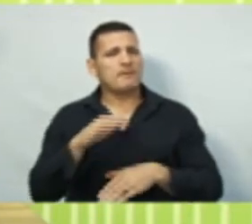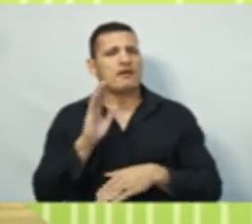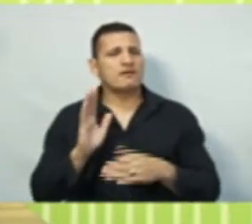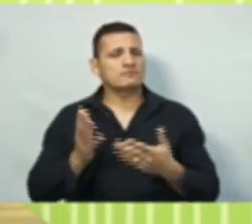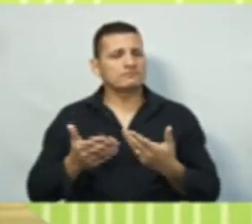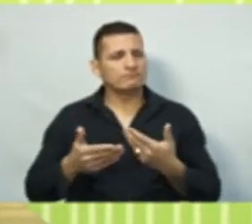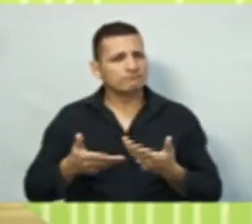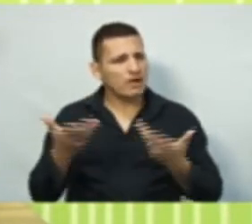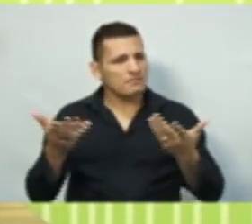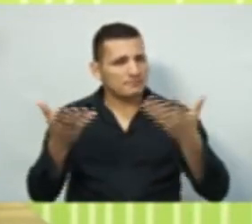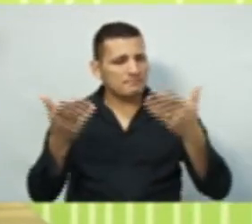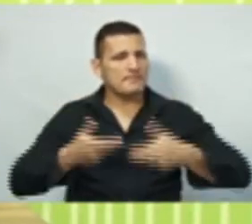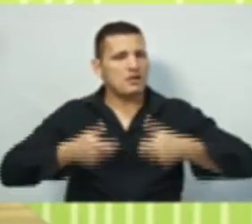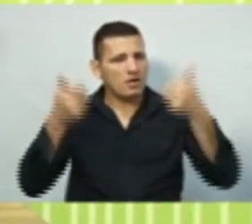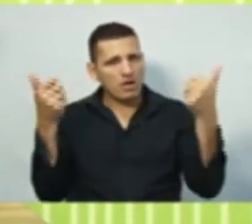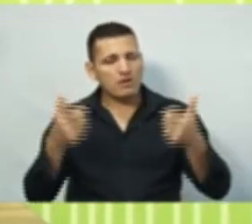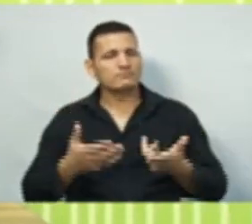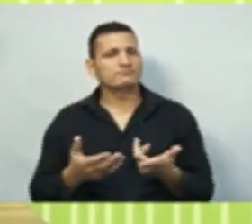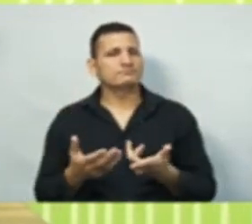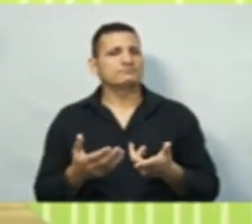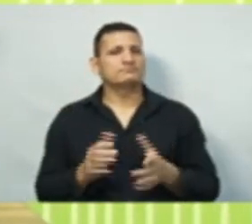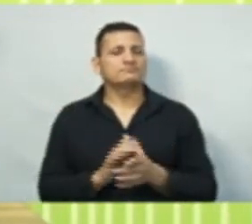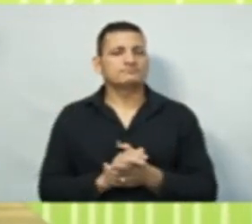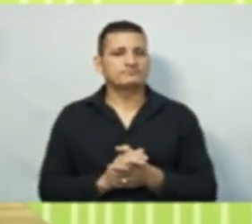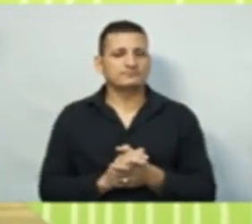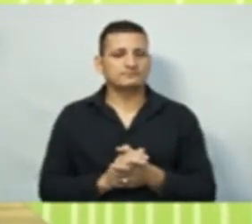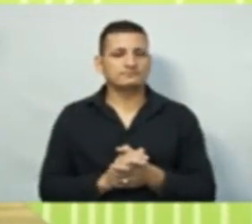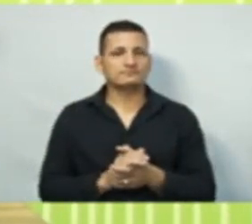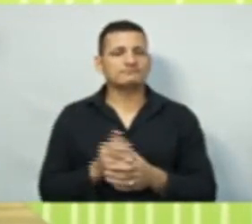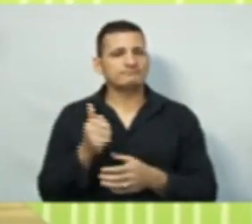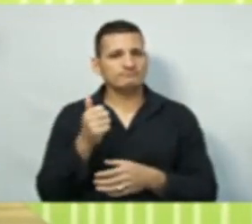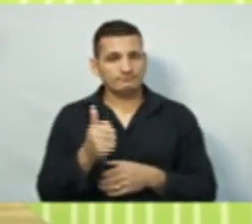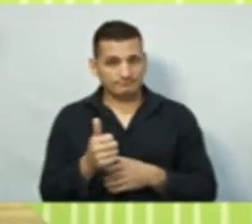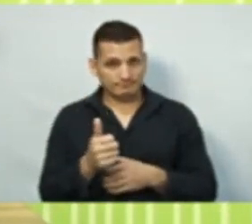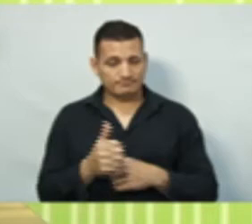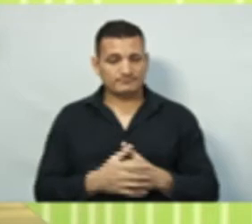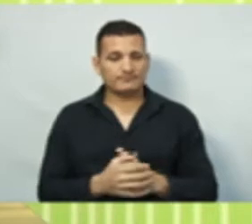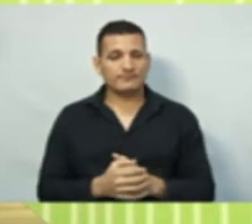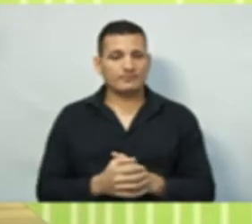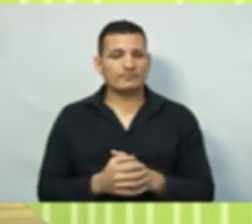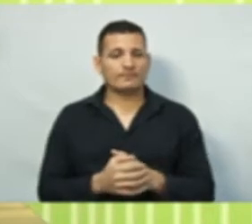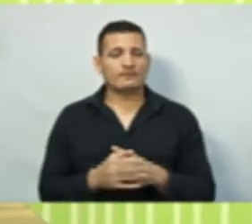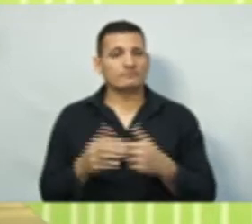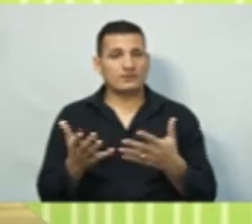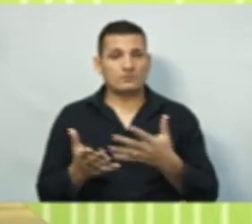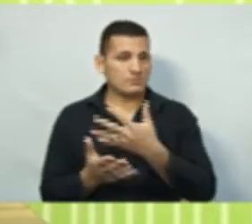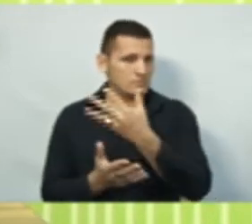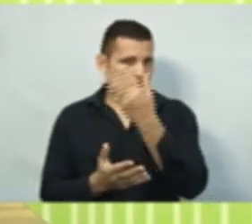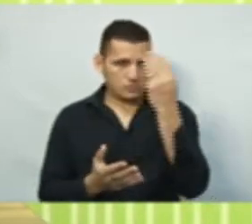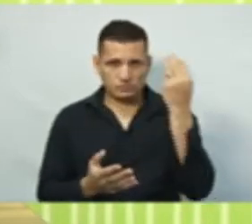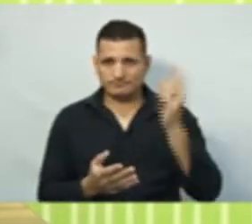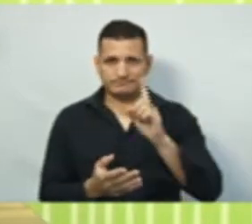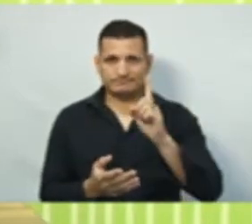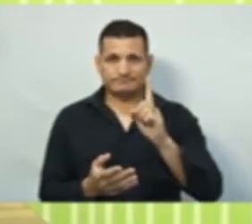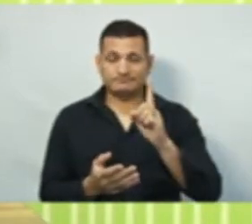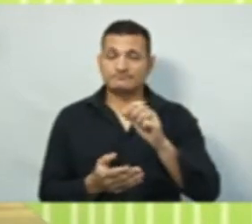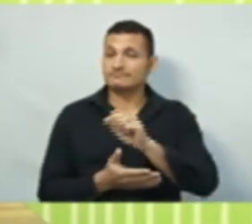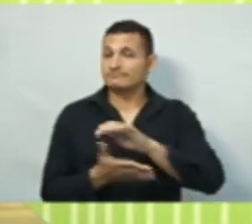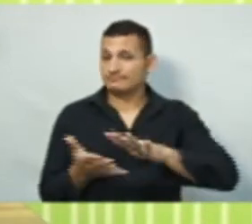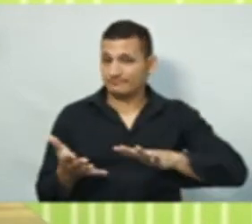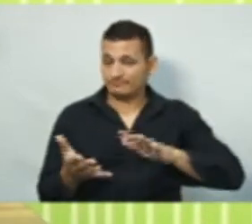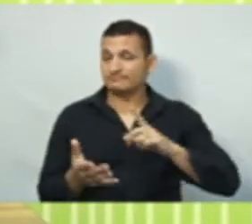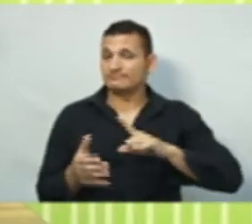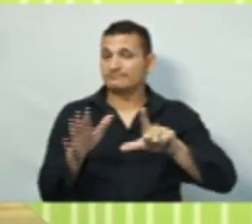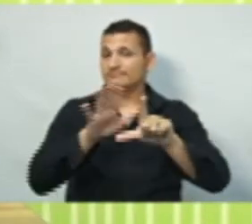aulas, poderão estar participando mais com a gente, certo? Então, não esqueçam da atividade de percurso que está no